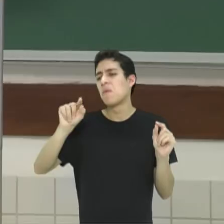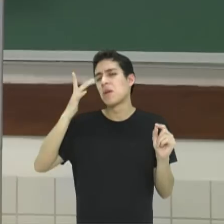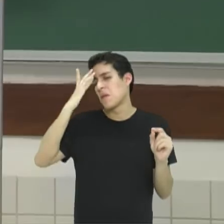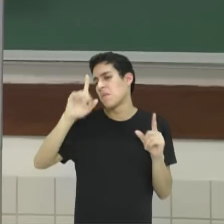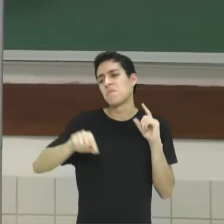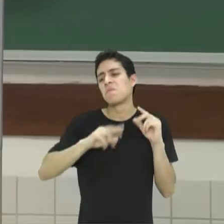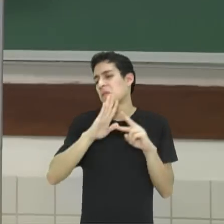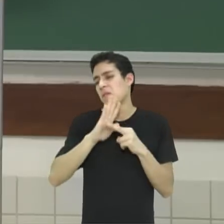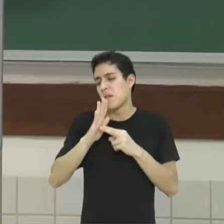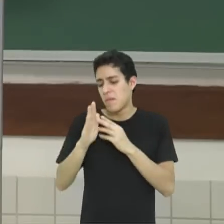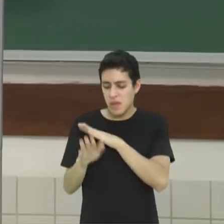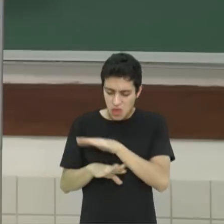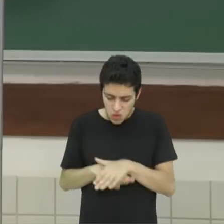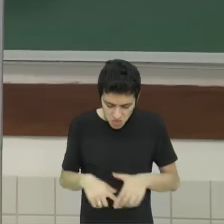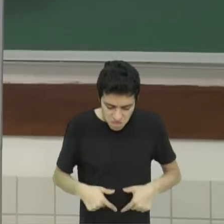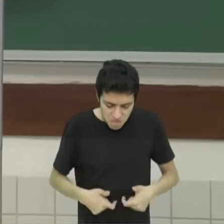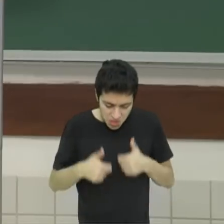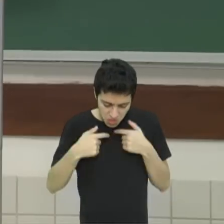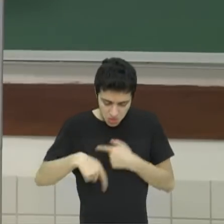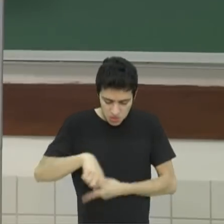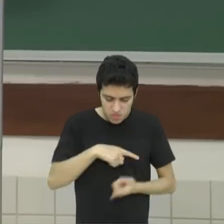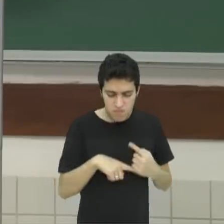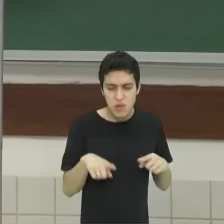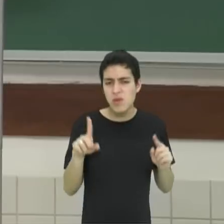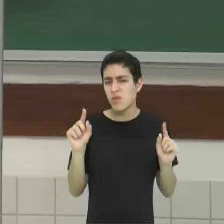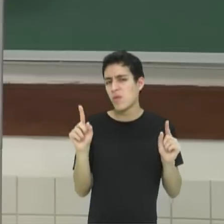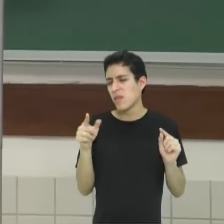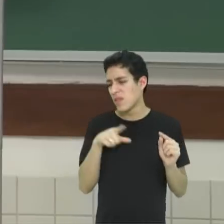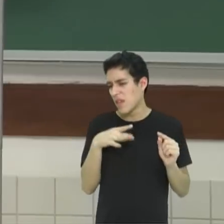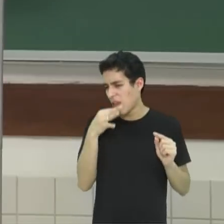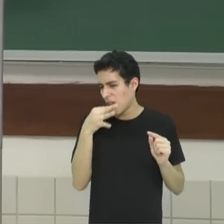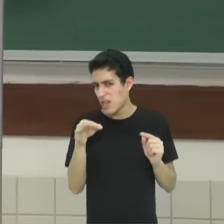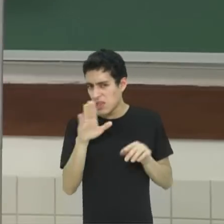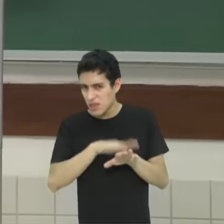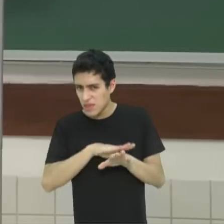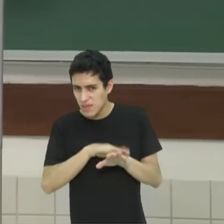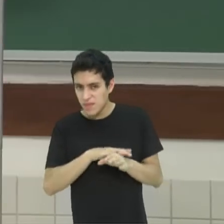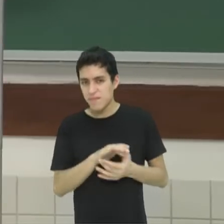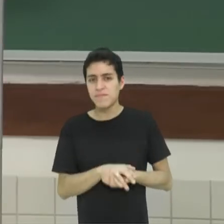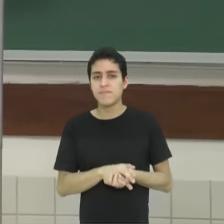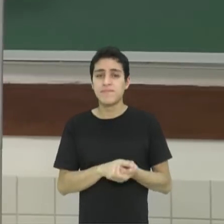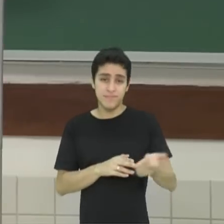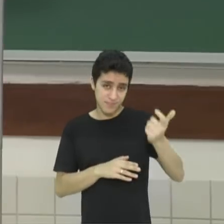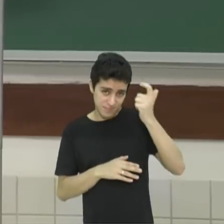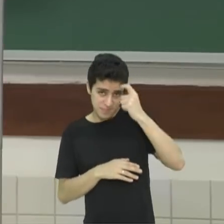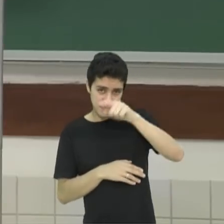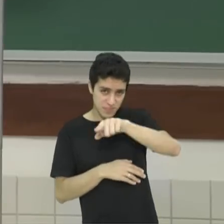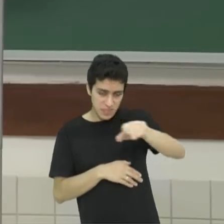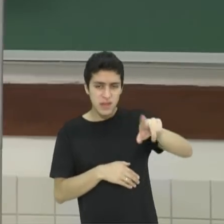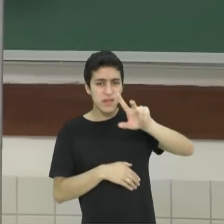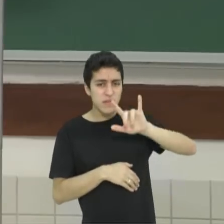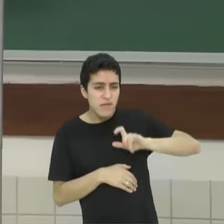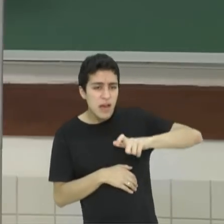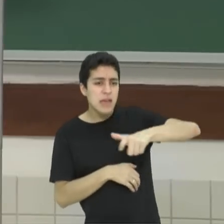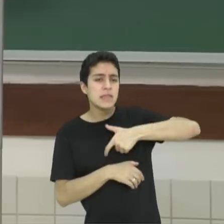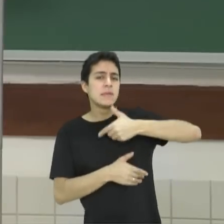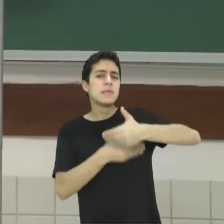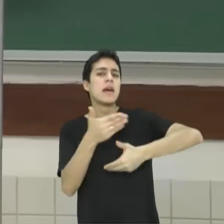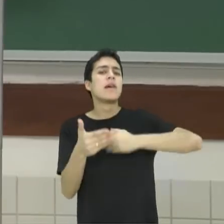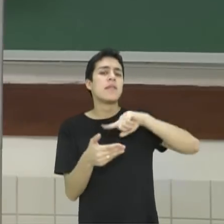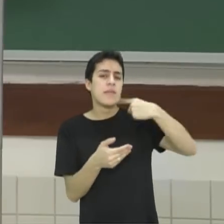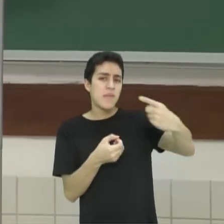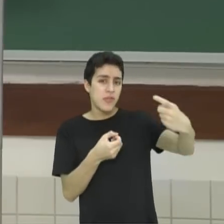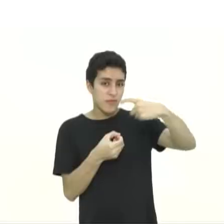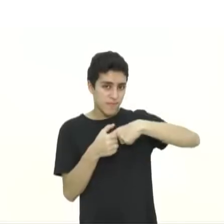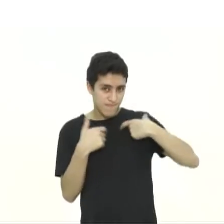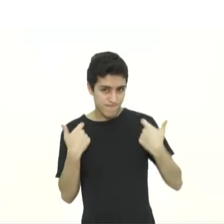na digestão. Onde está a crítica implícita? Pense um pouquinho, você vai ter alguns instantes e nós já